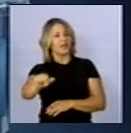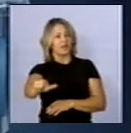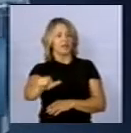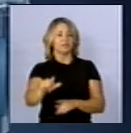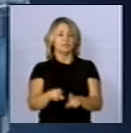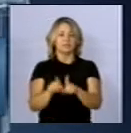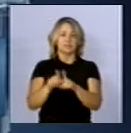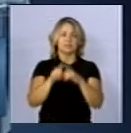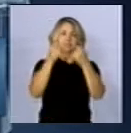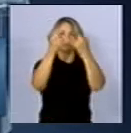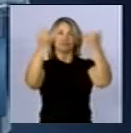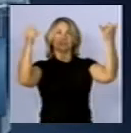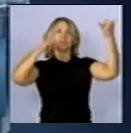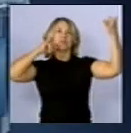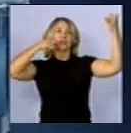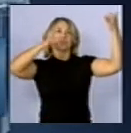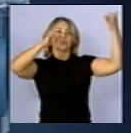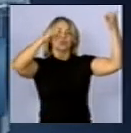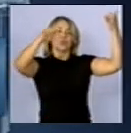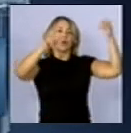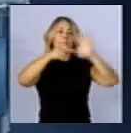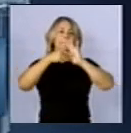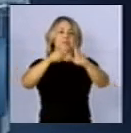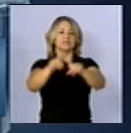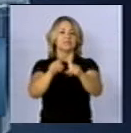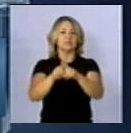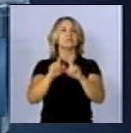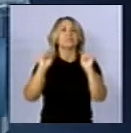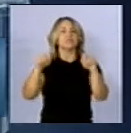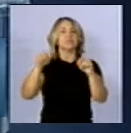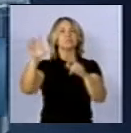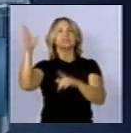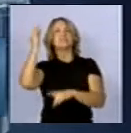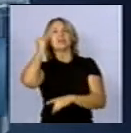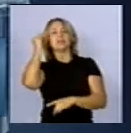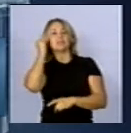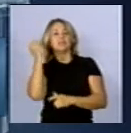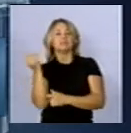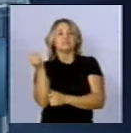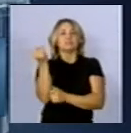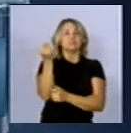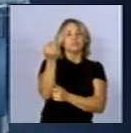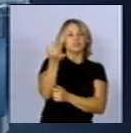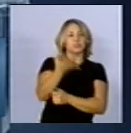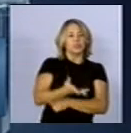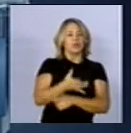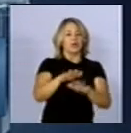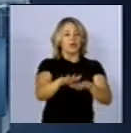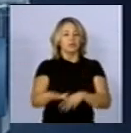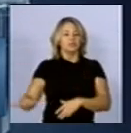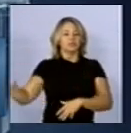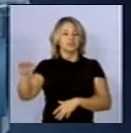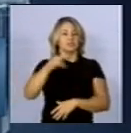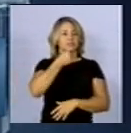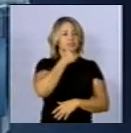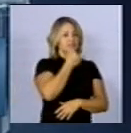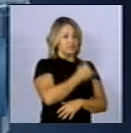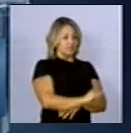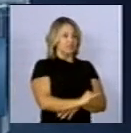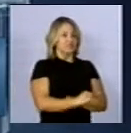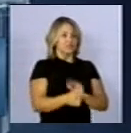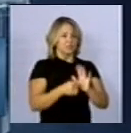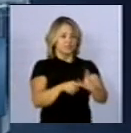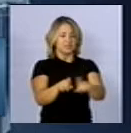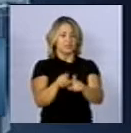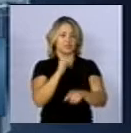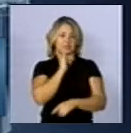pela pela linha foi possível aí então estimarmos a intensidade desses Campos magnéticos e eh demos destaque aí